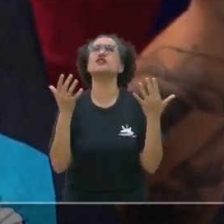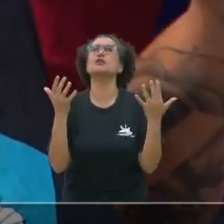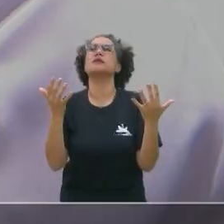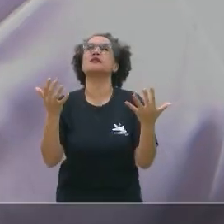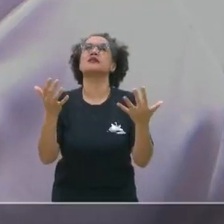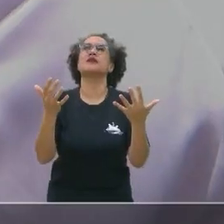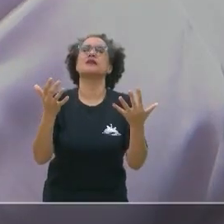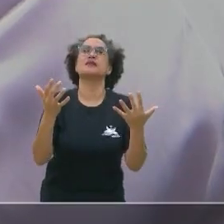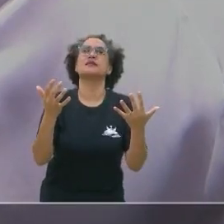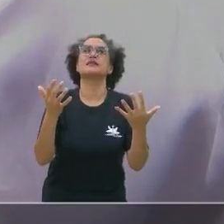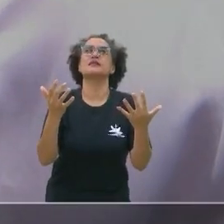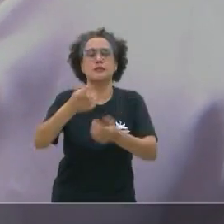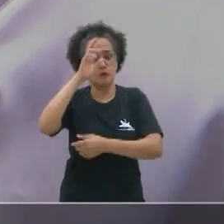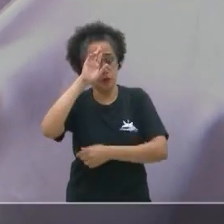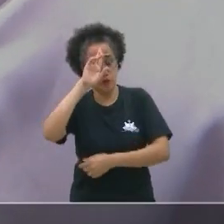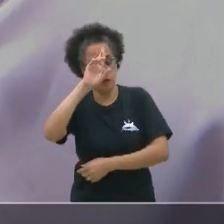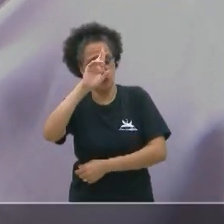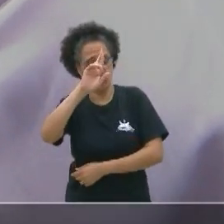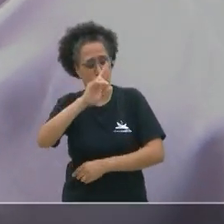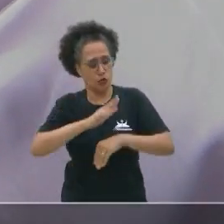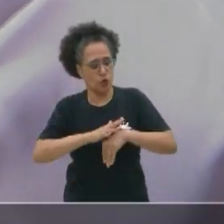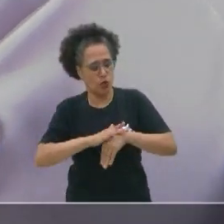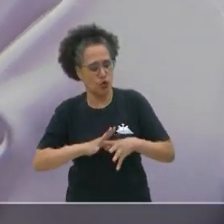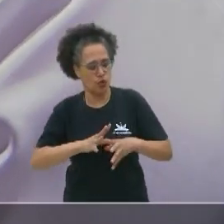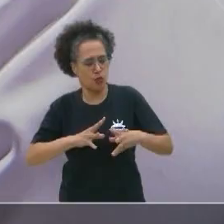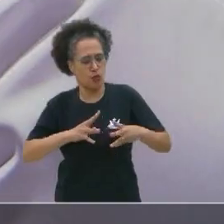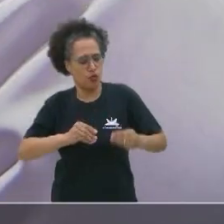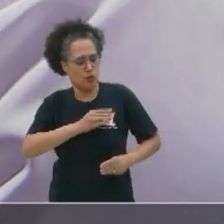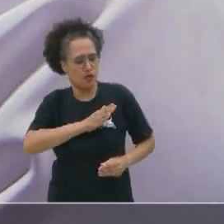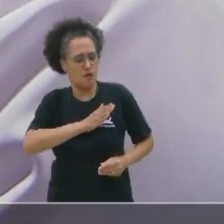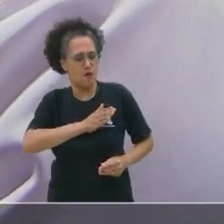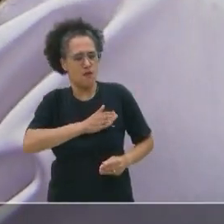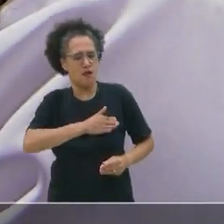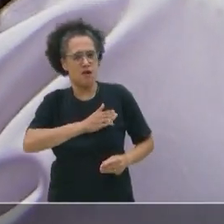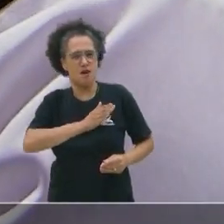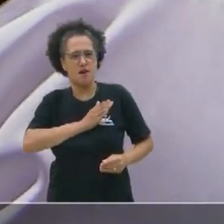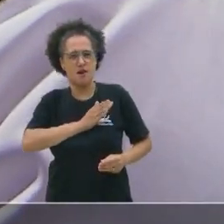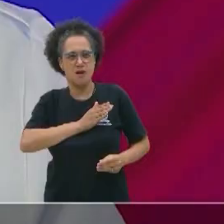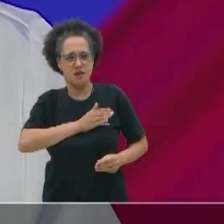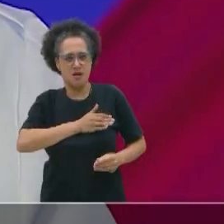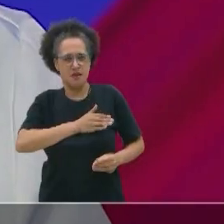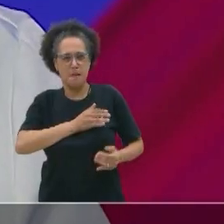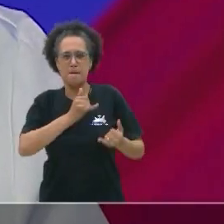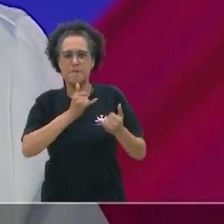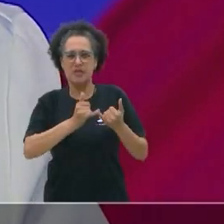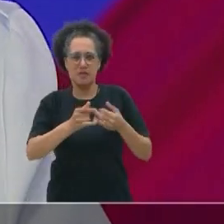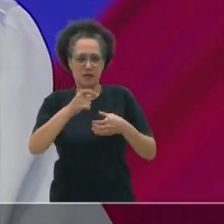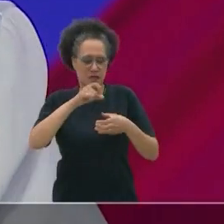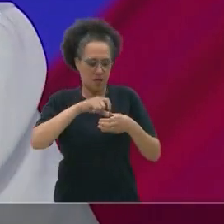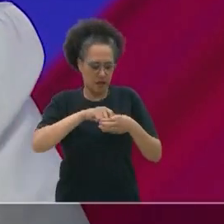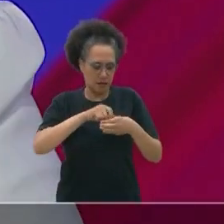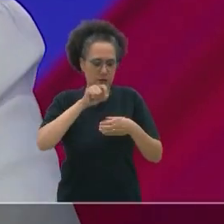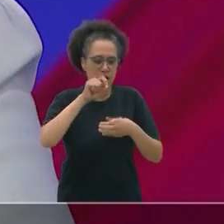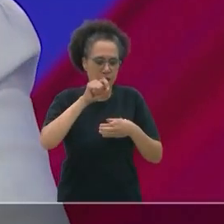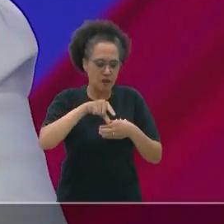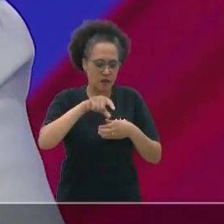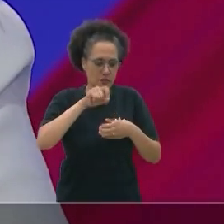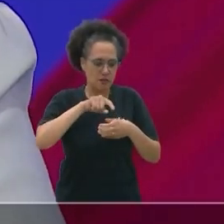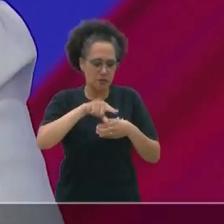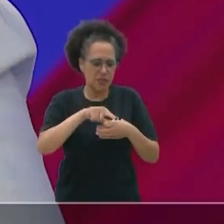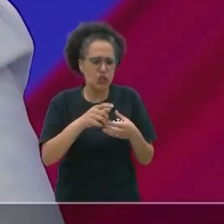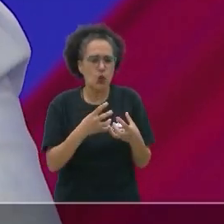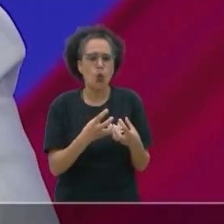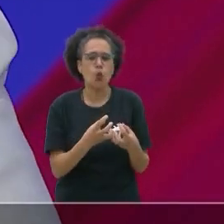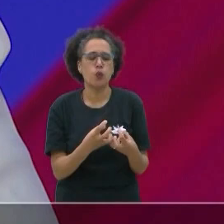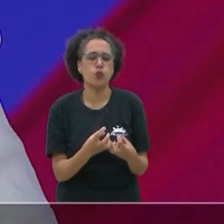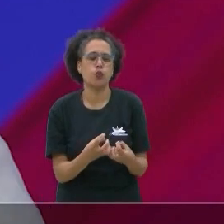Senhor, vai curando muitos corações que se encontravam como sementes murchas. O Senhor me dá essa